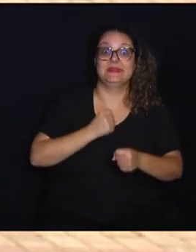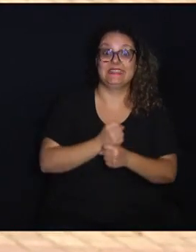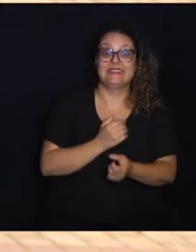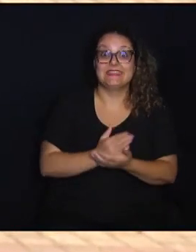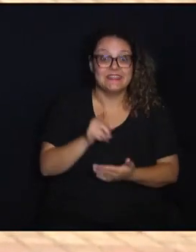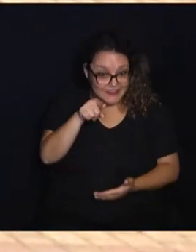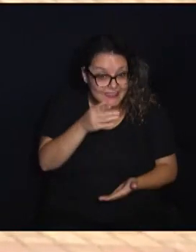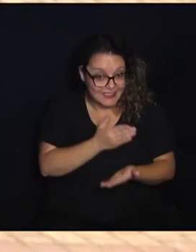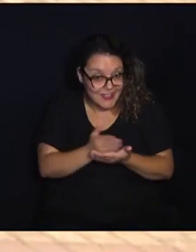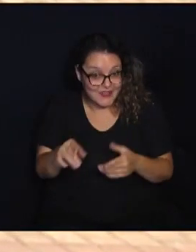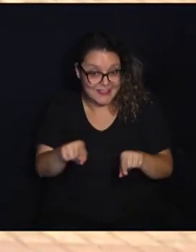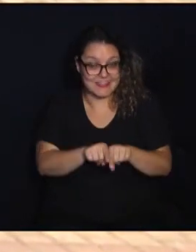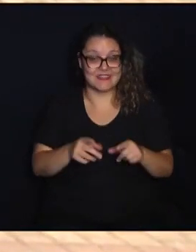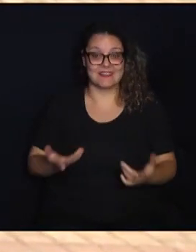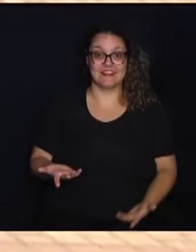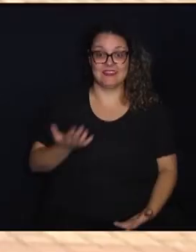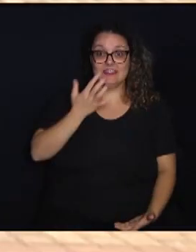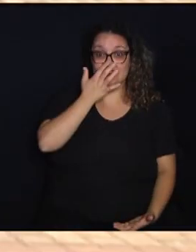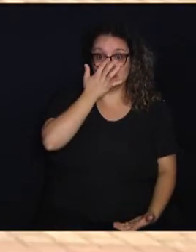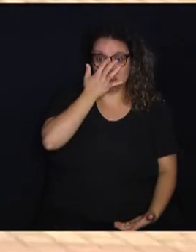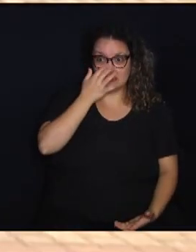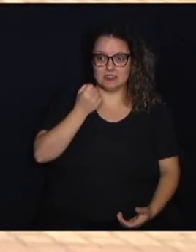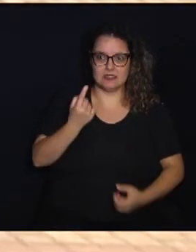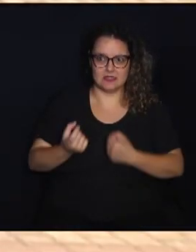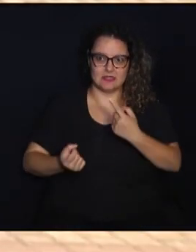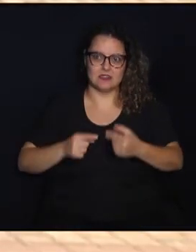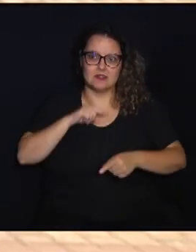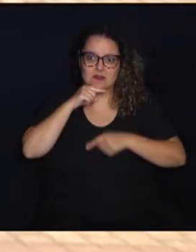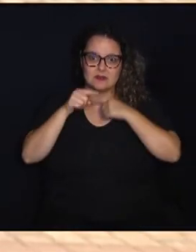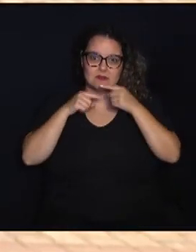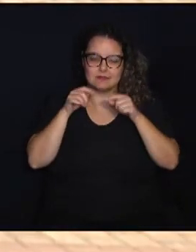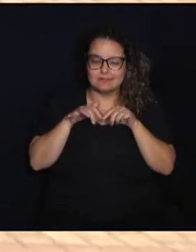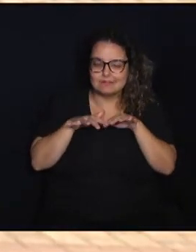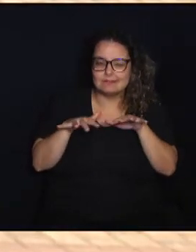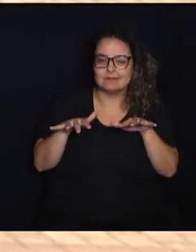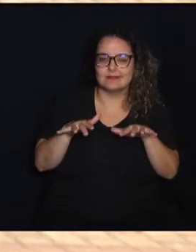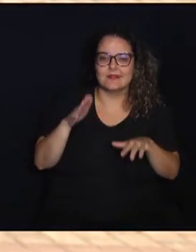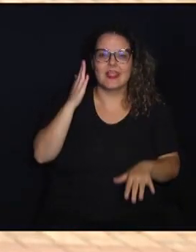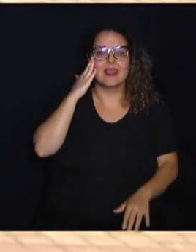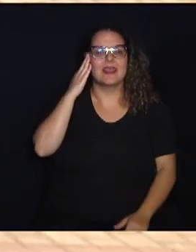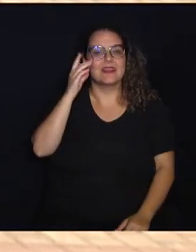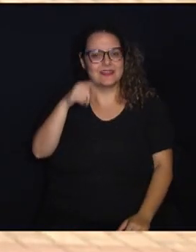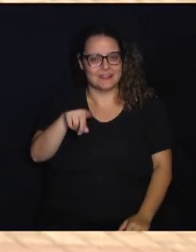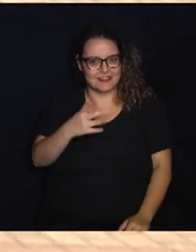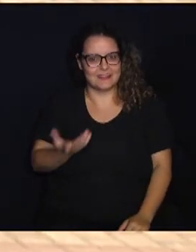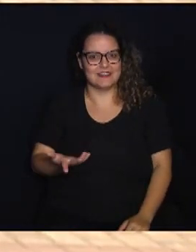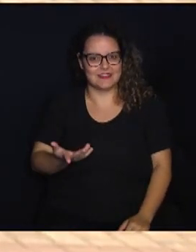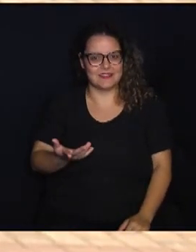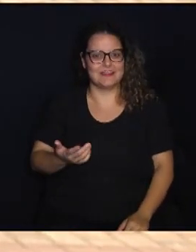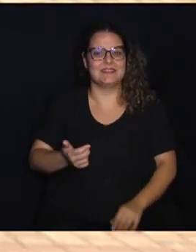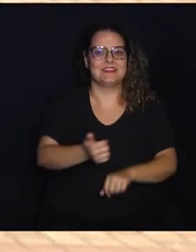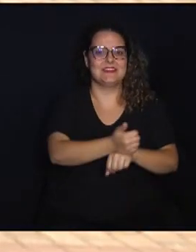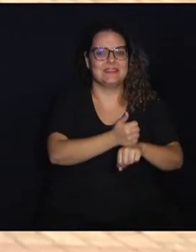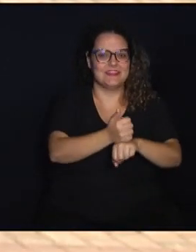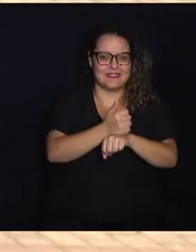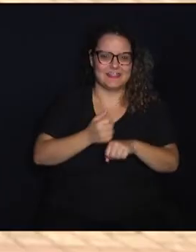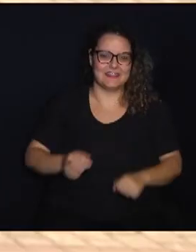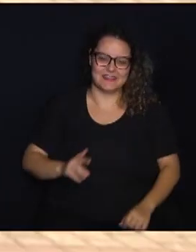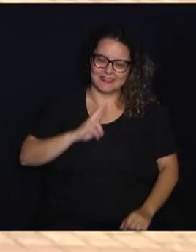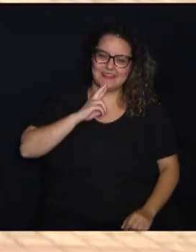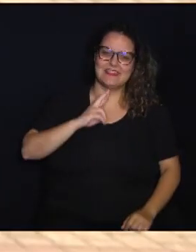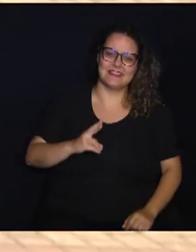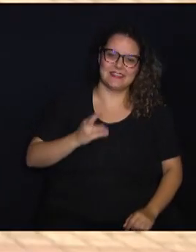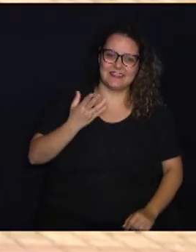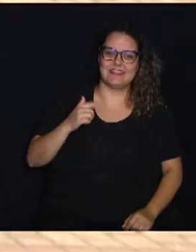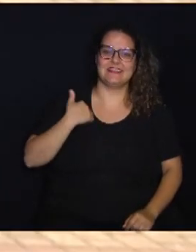já começou também? São algumas dúvidas que pairam no ar e eu sei que você está com um profissional que pode responder